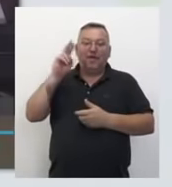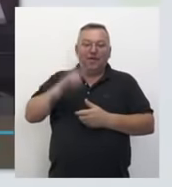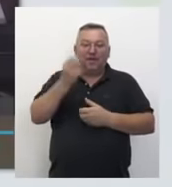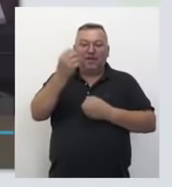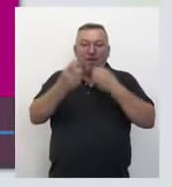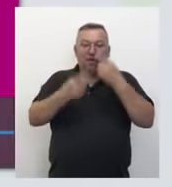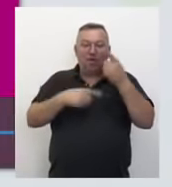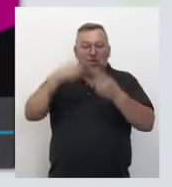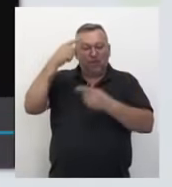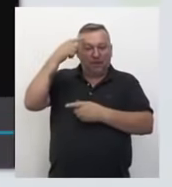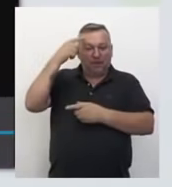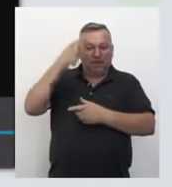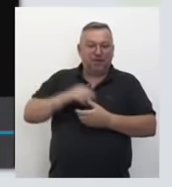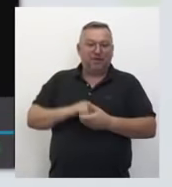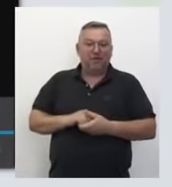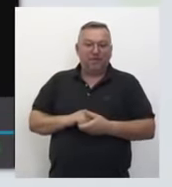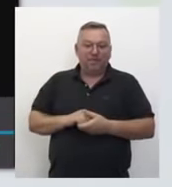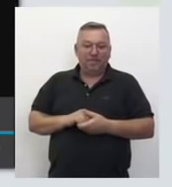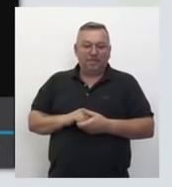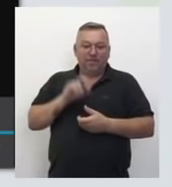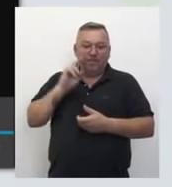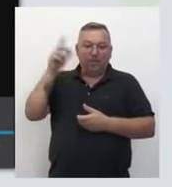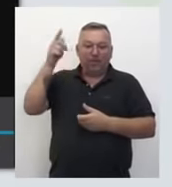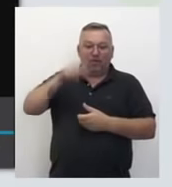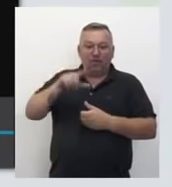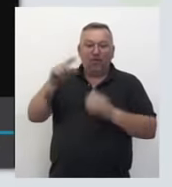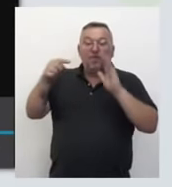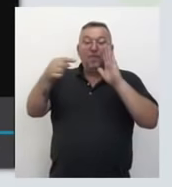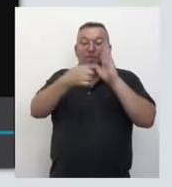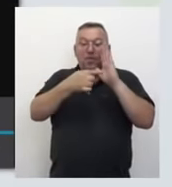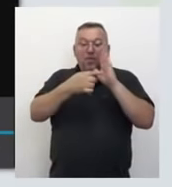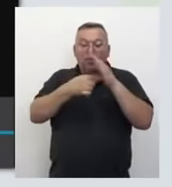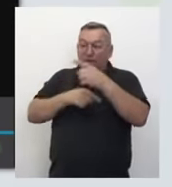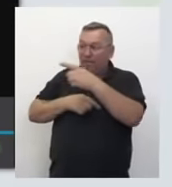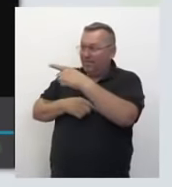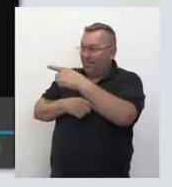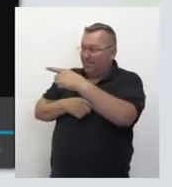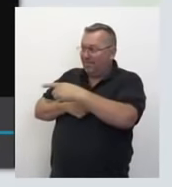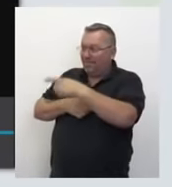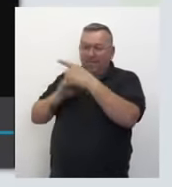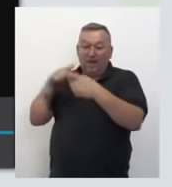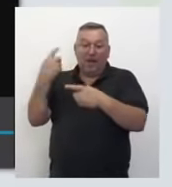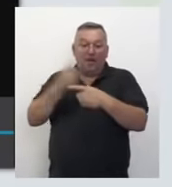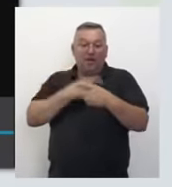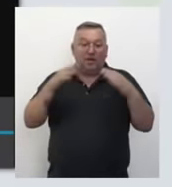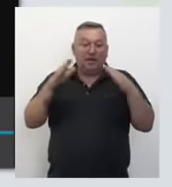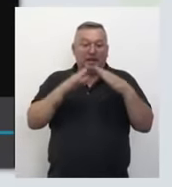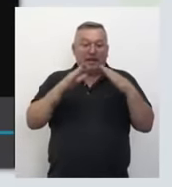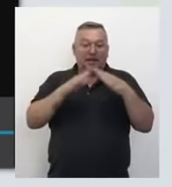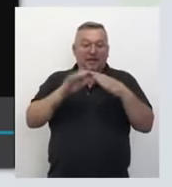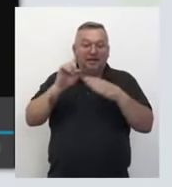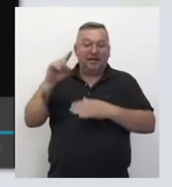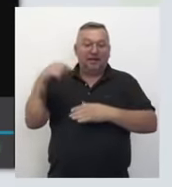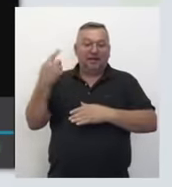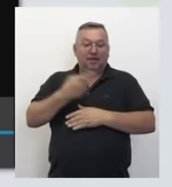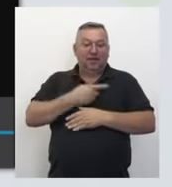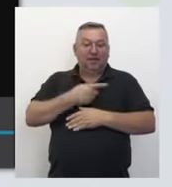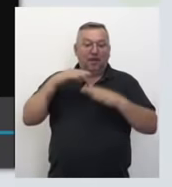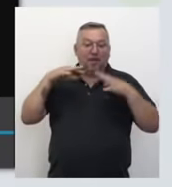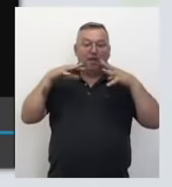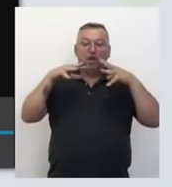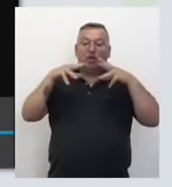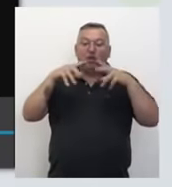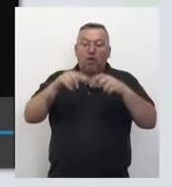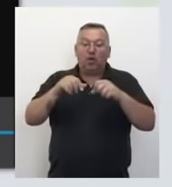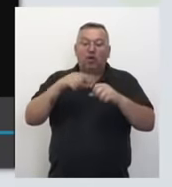das reflexões. Olhem de novo esse ponto. É aqui, é a nossa casa, somos nós. Todos a quem